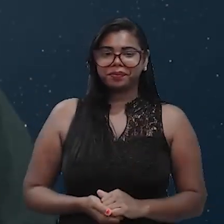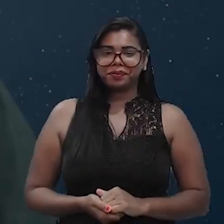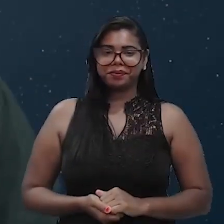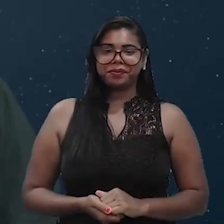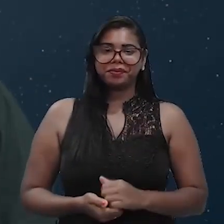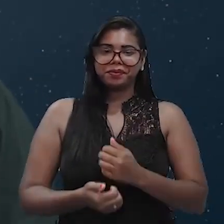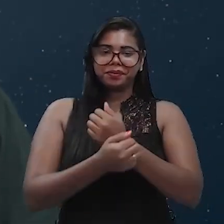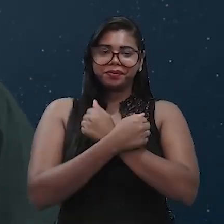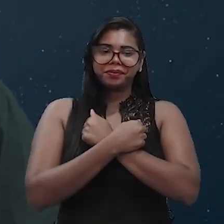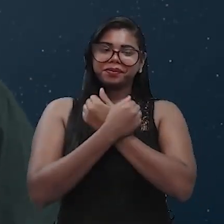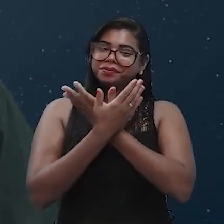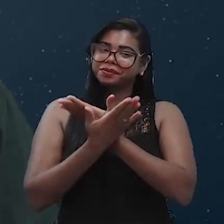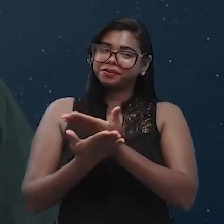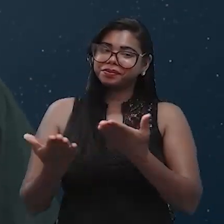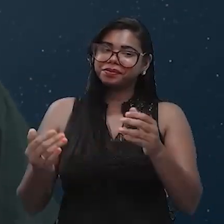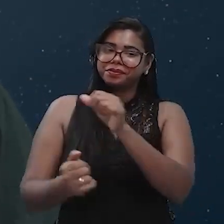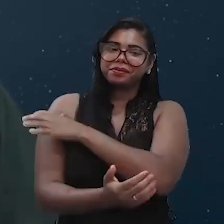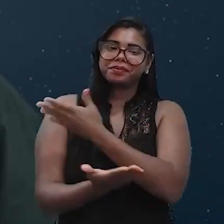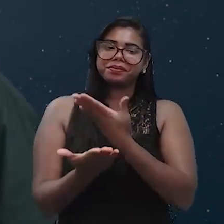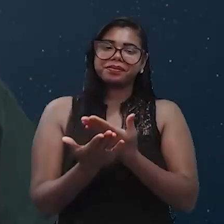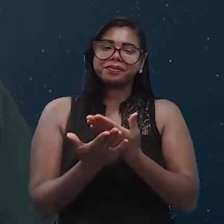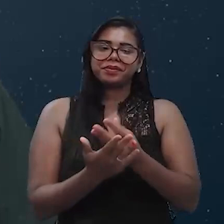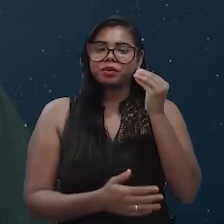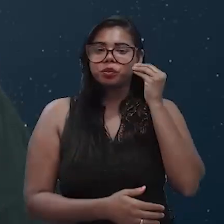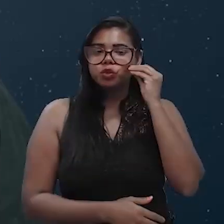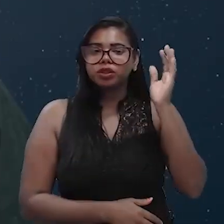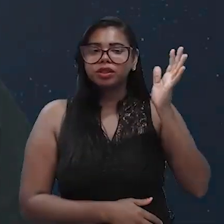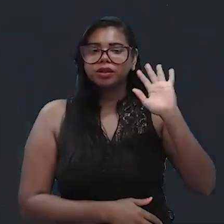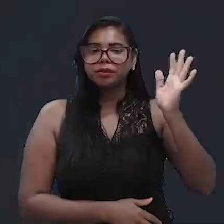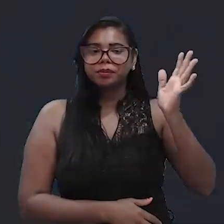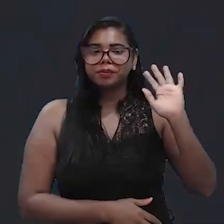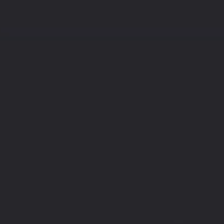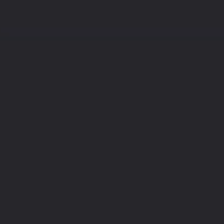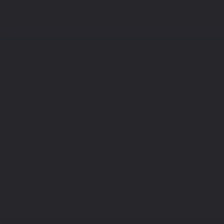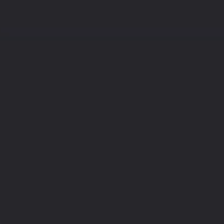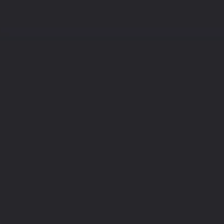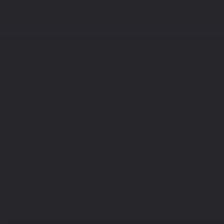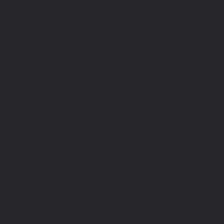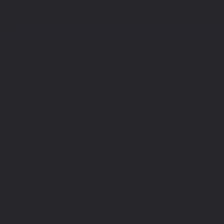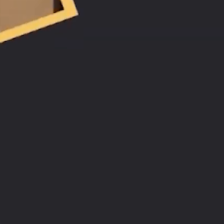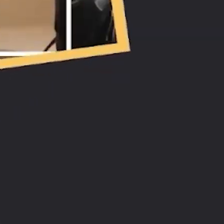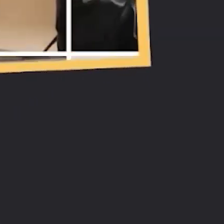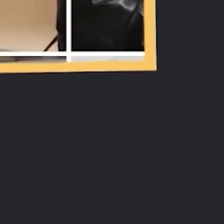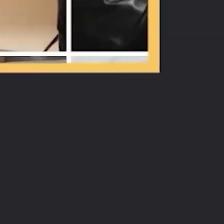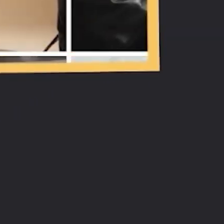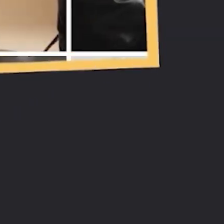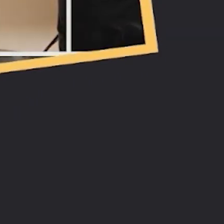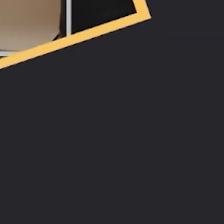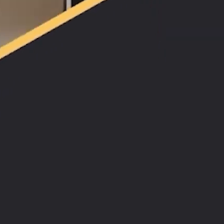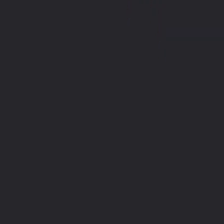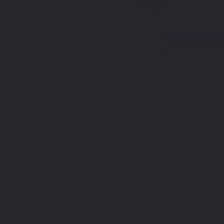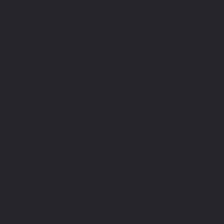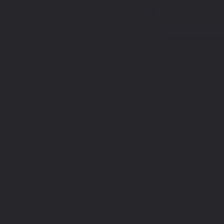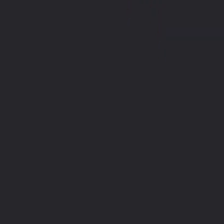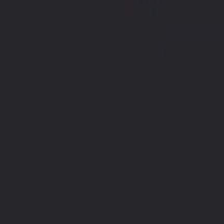todos vocês e até a próxima sexta. Tchau, tchau!